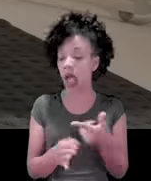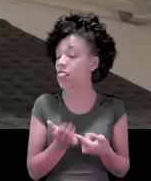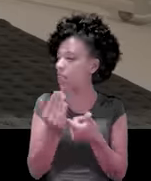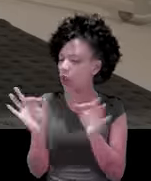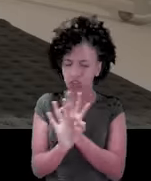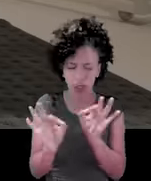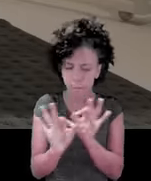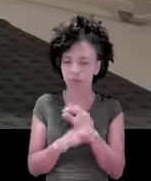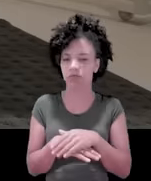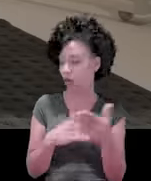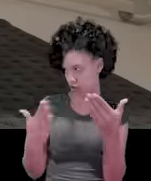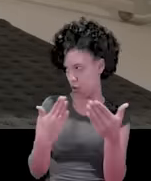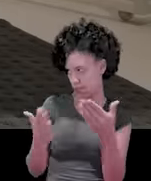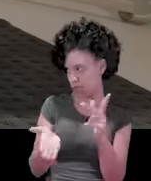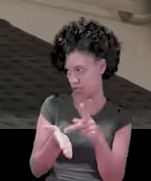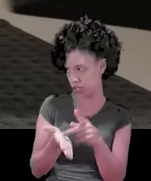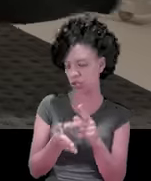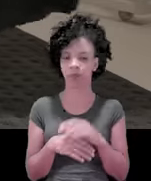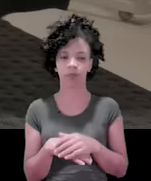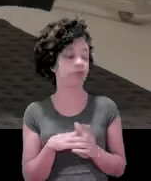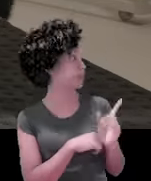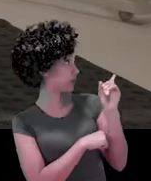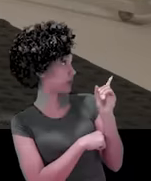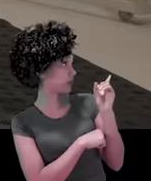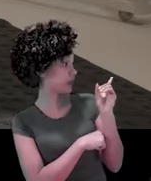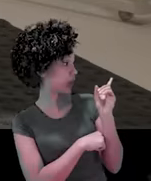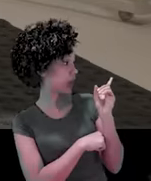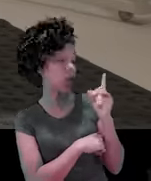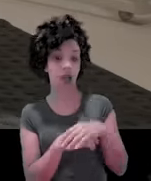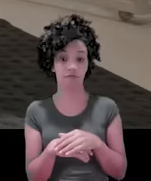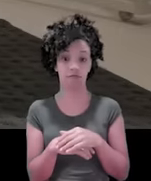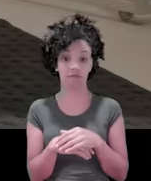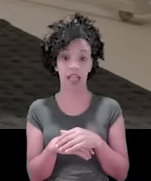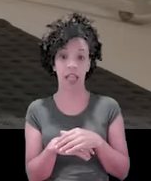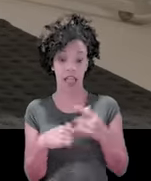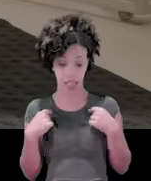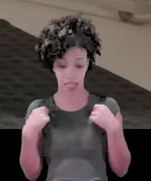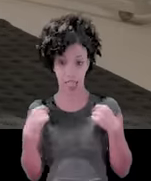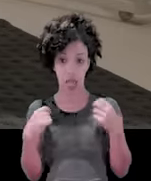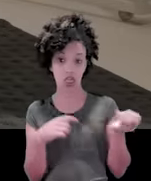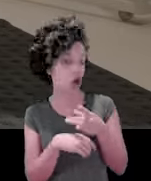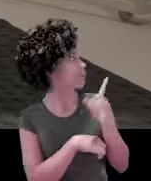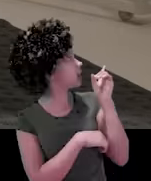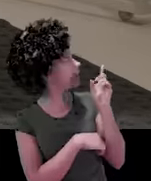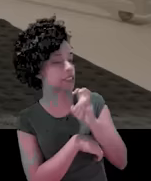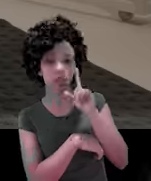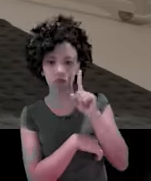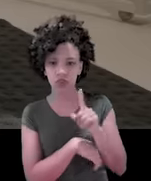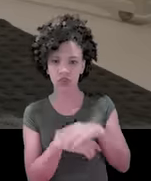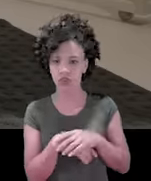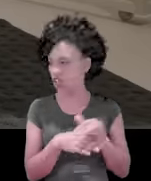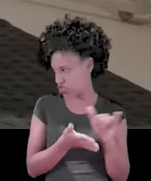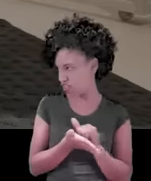já pura Vai comparativo verdadeiro aí Maurício Soares da quiosque de madeira tá comigo já que a camiseta novas aqui tá com a 5 dias você